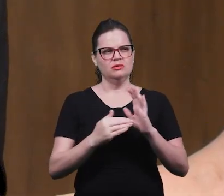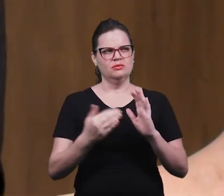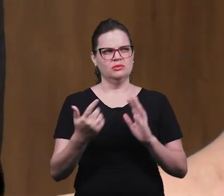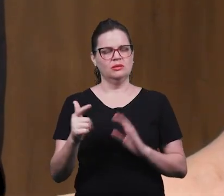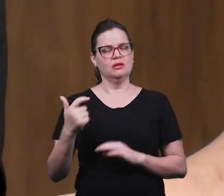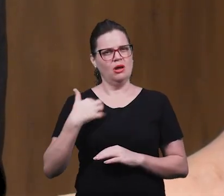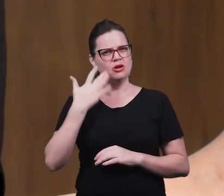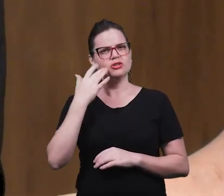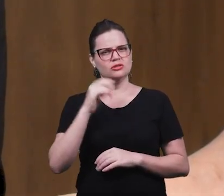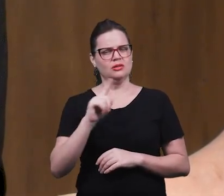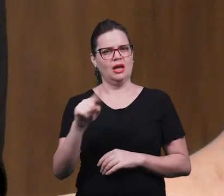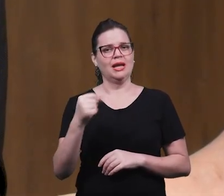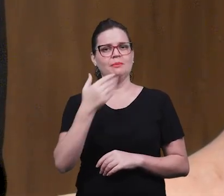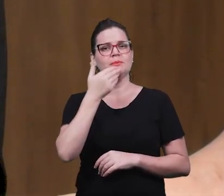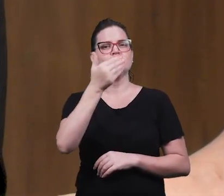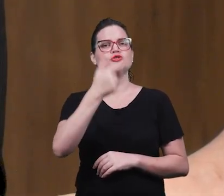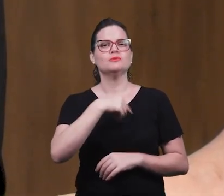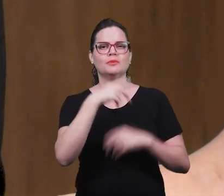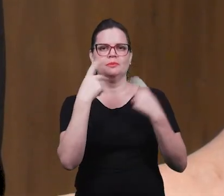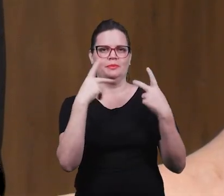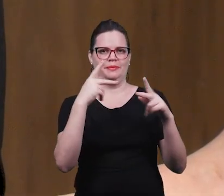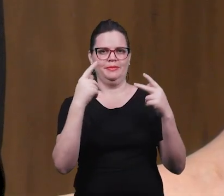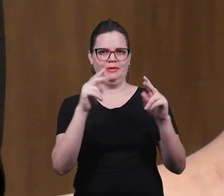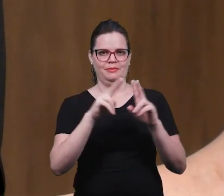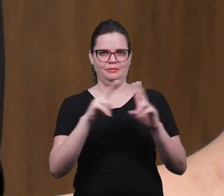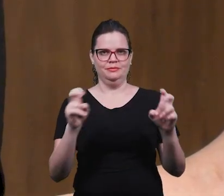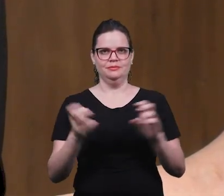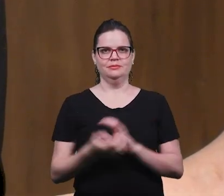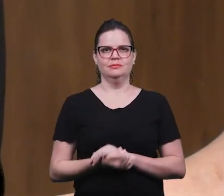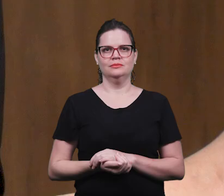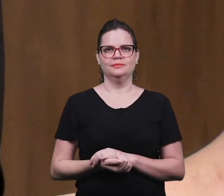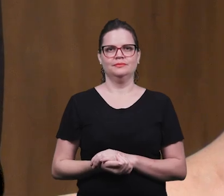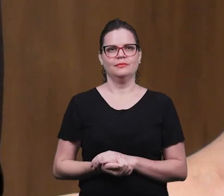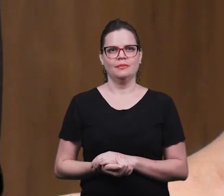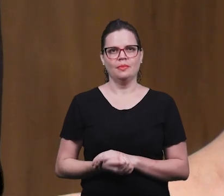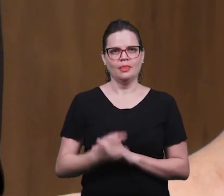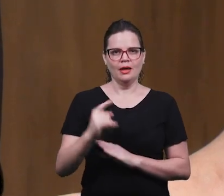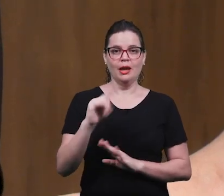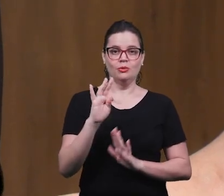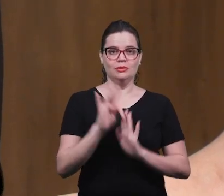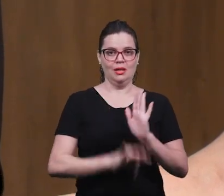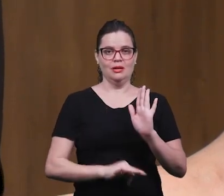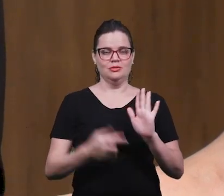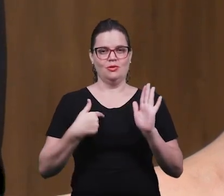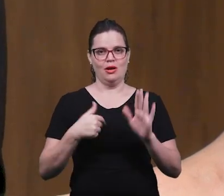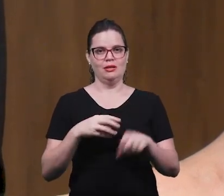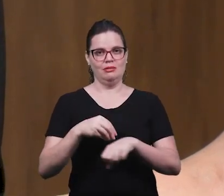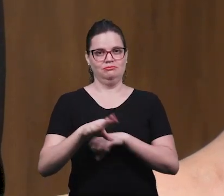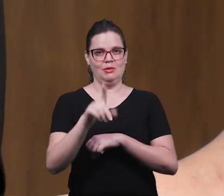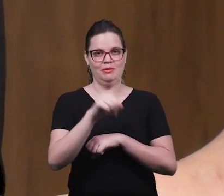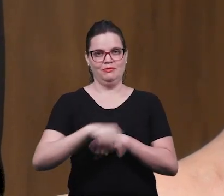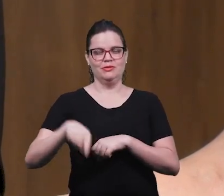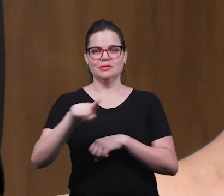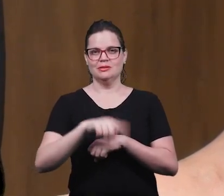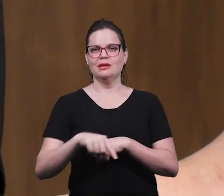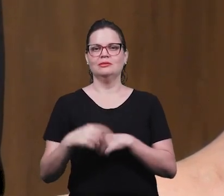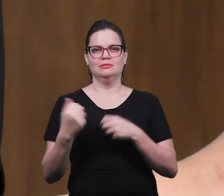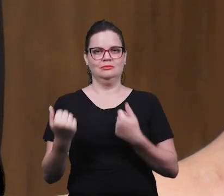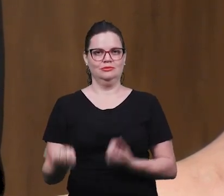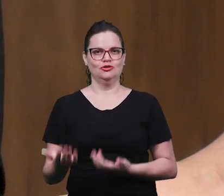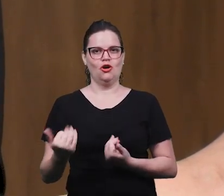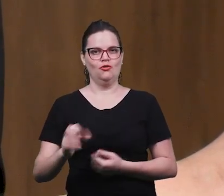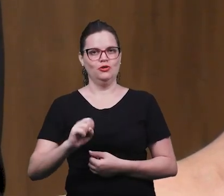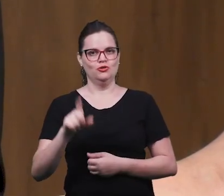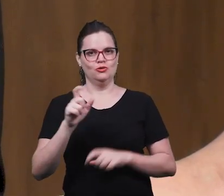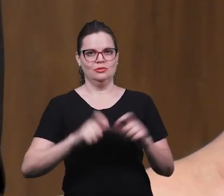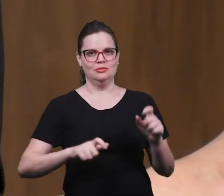uma palavra para os jovens, né? Então, é até um texto que eu queria compartilhar com os jovens e com os